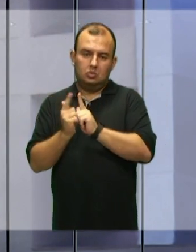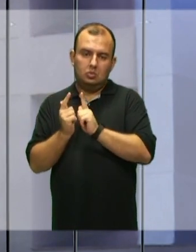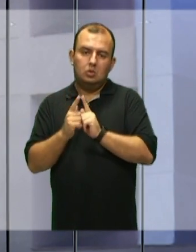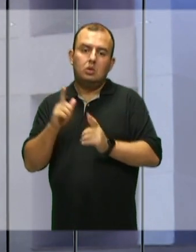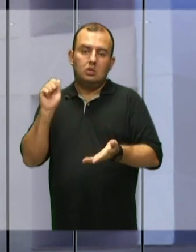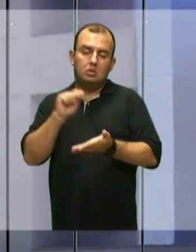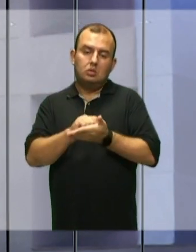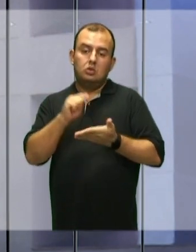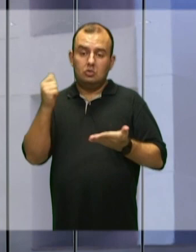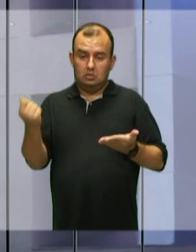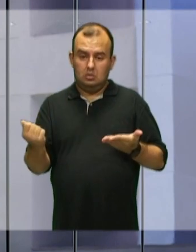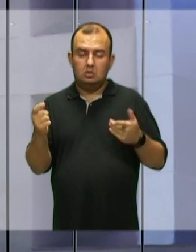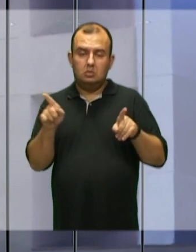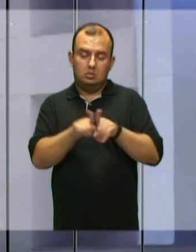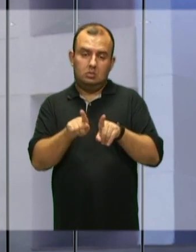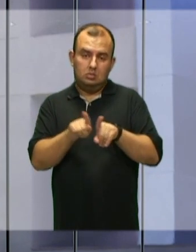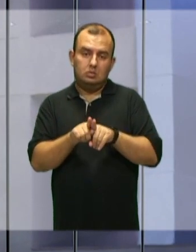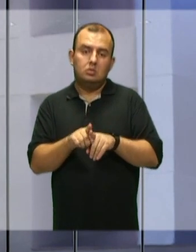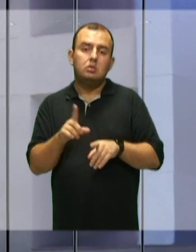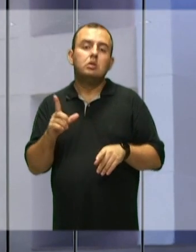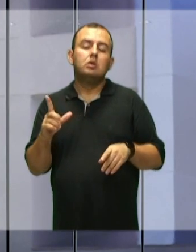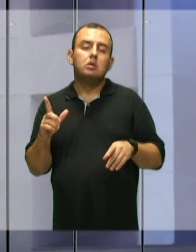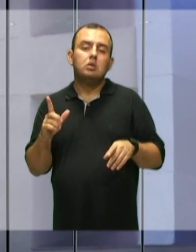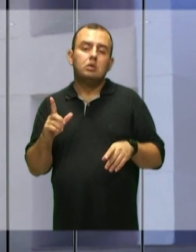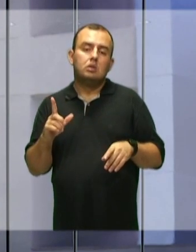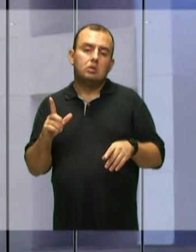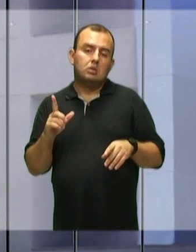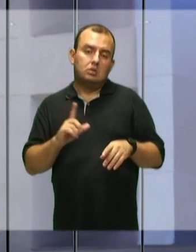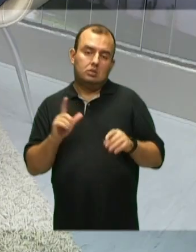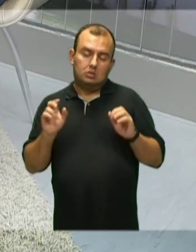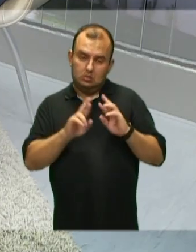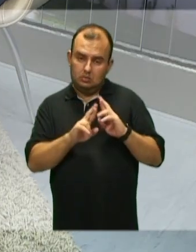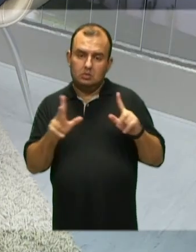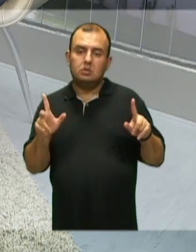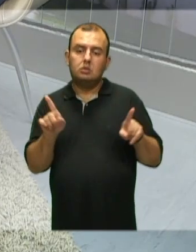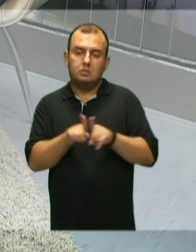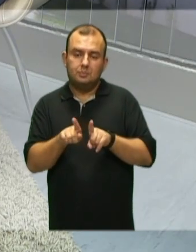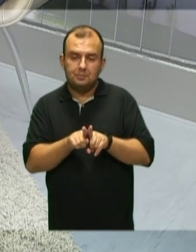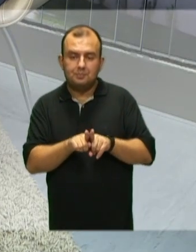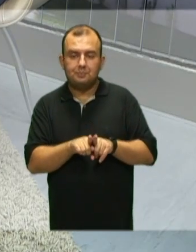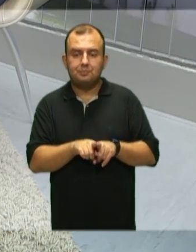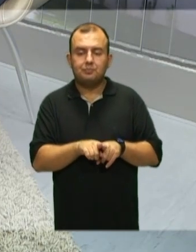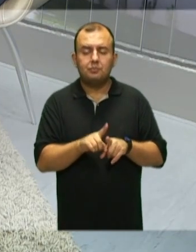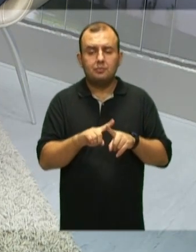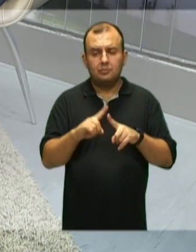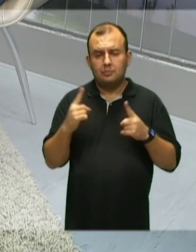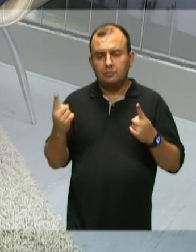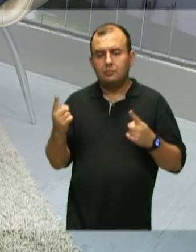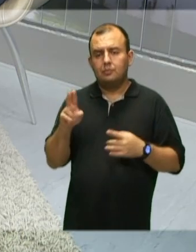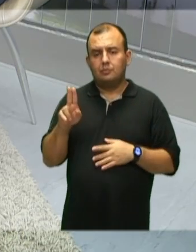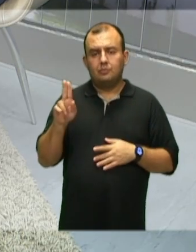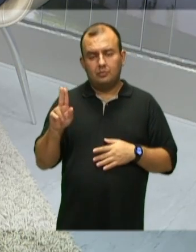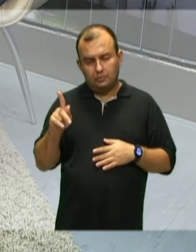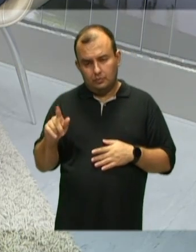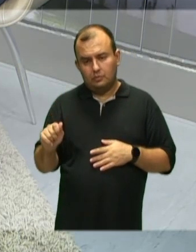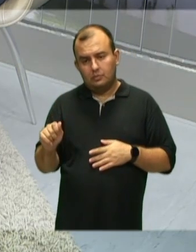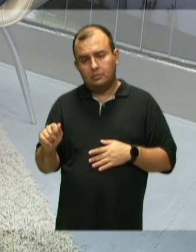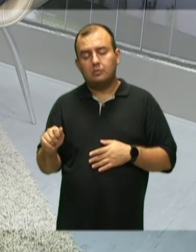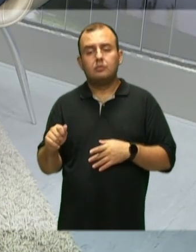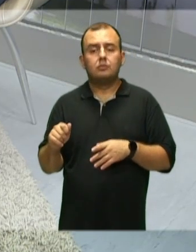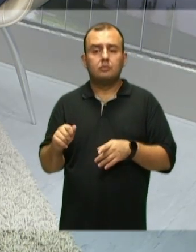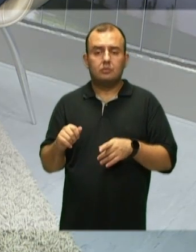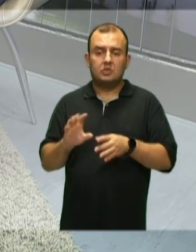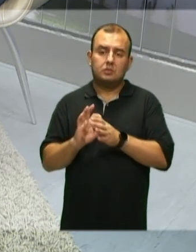são agendadas né o que eu acredito que deveriam também ser de forma diferenciada mas nas nossas upas elaa demanda é uma